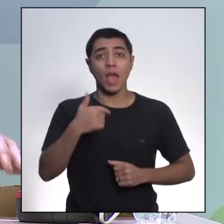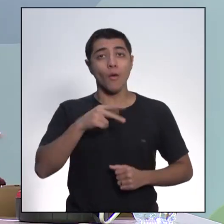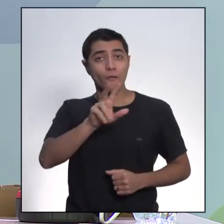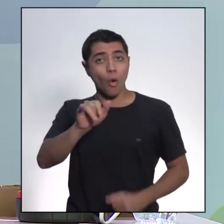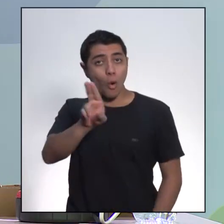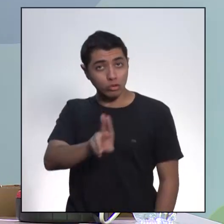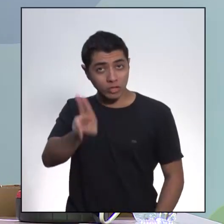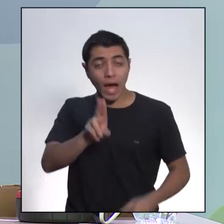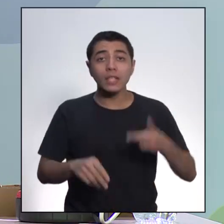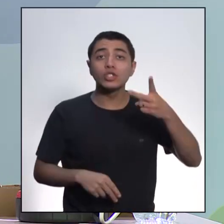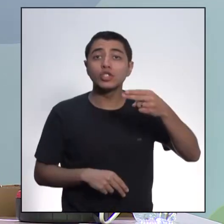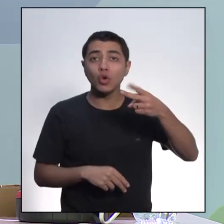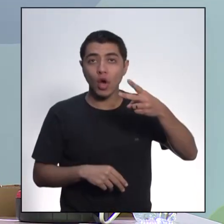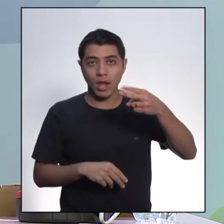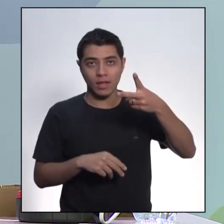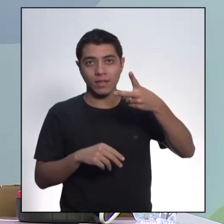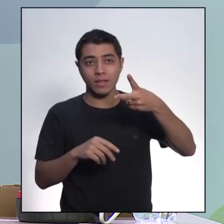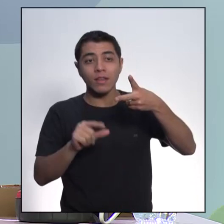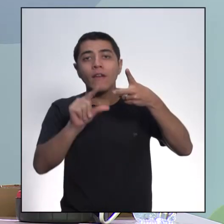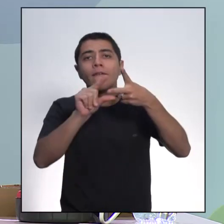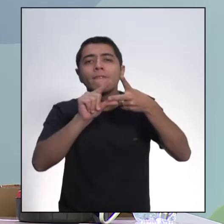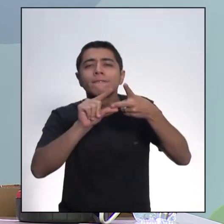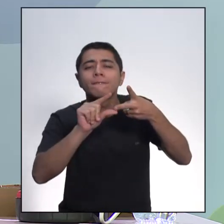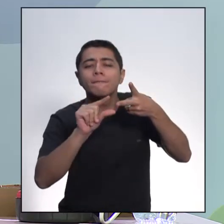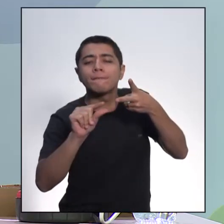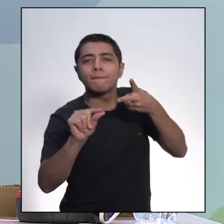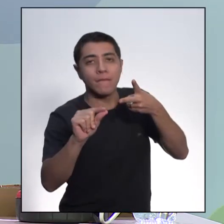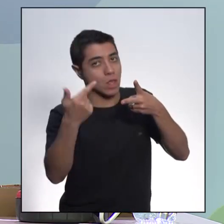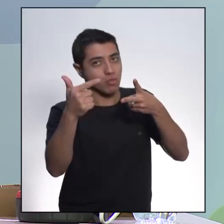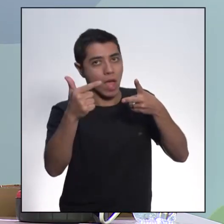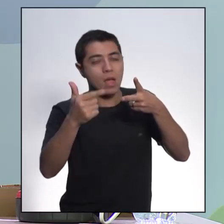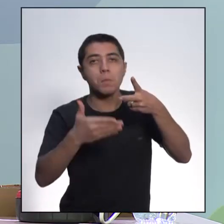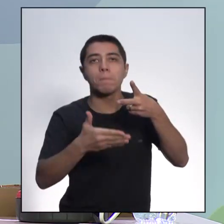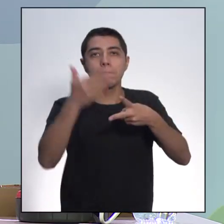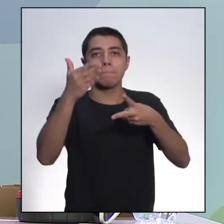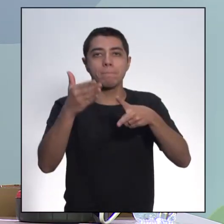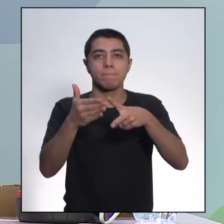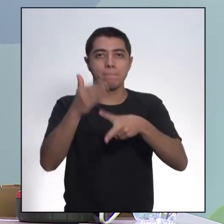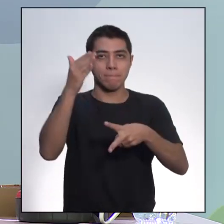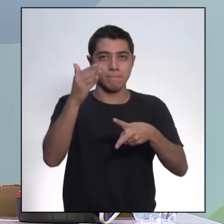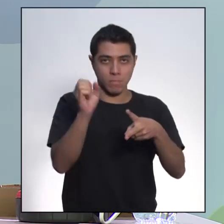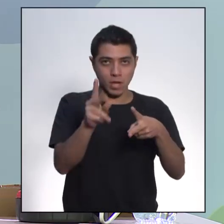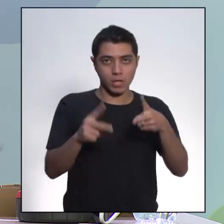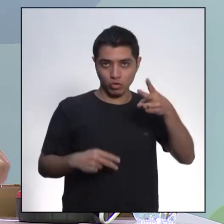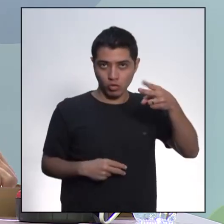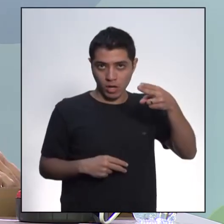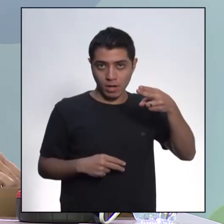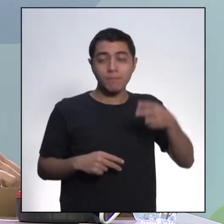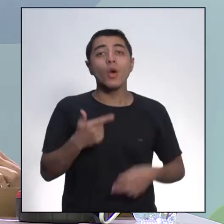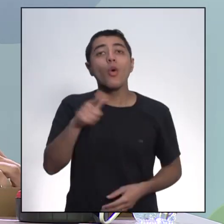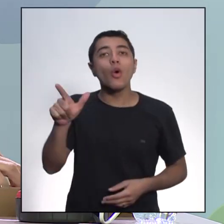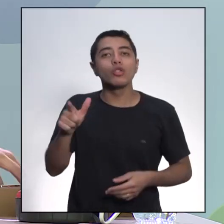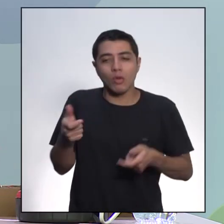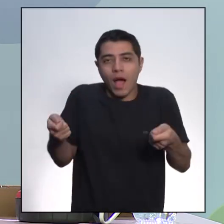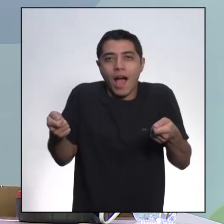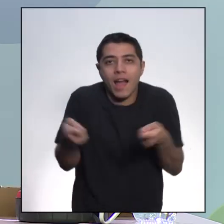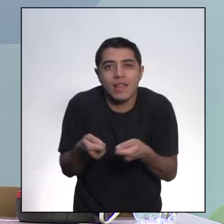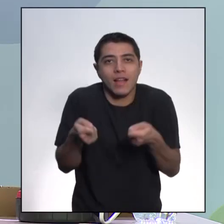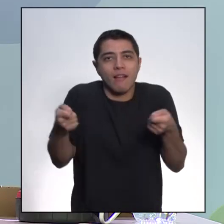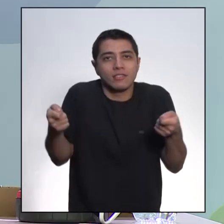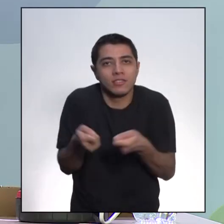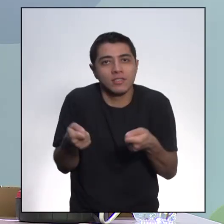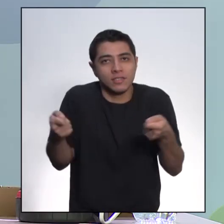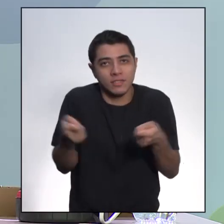aí com o responsável, um alicate que permita que você corte aqui os palitos e as madeiras. E